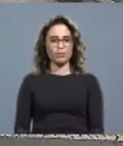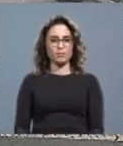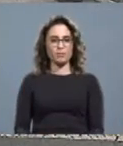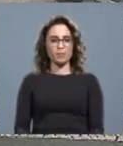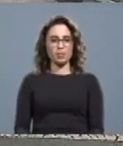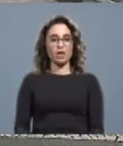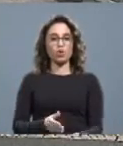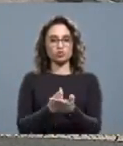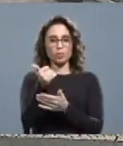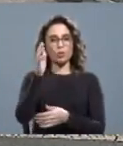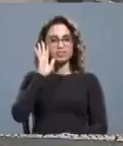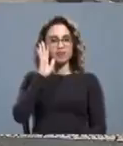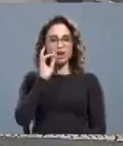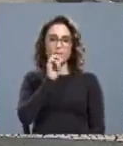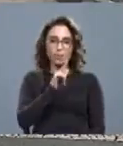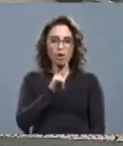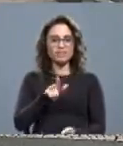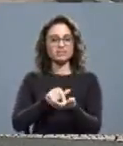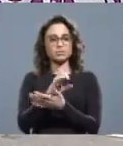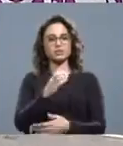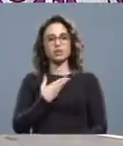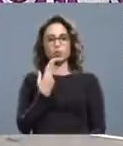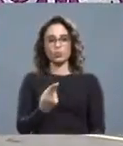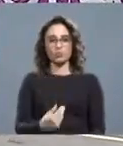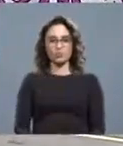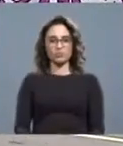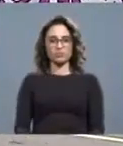Continuação de boa tarde. Podem contar com a CDU.